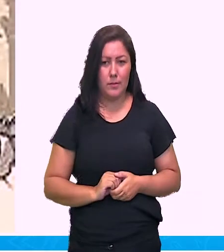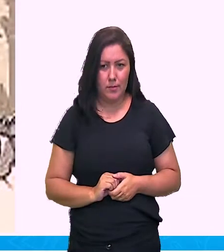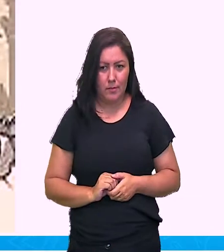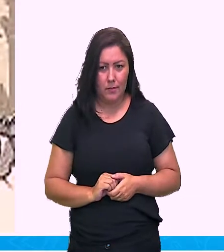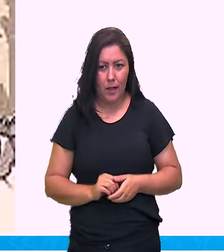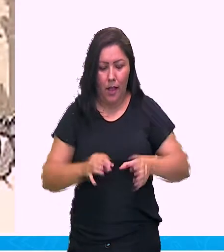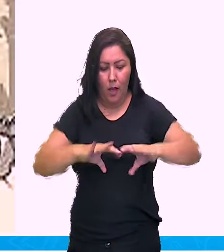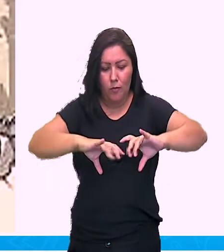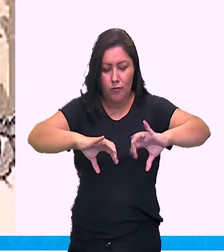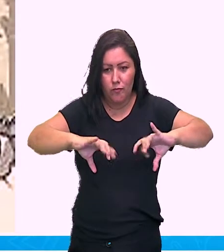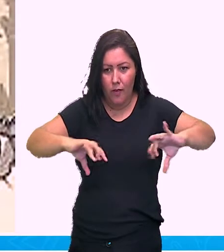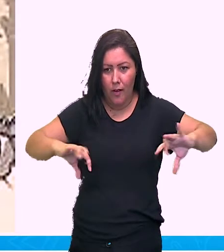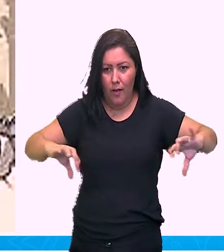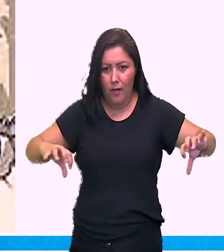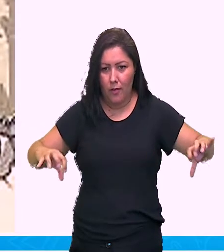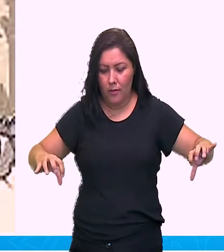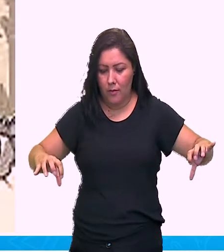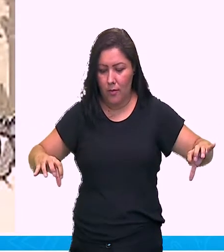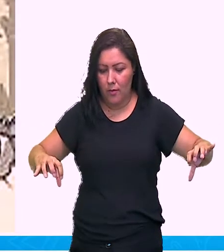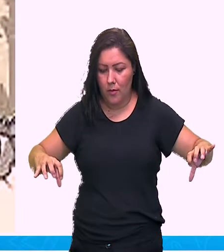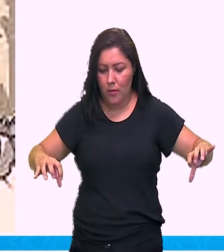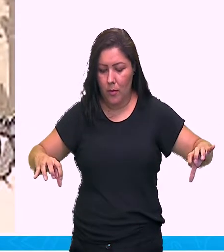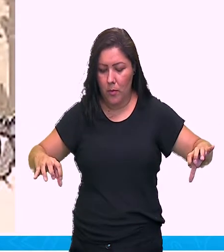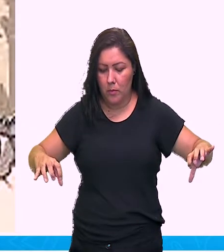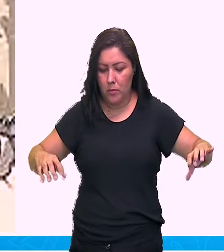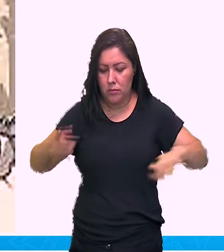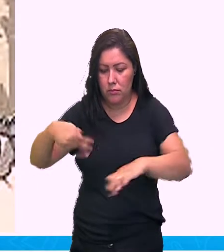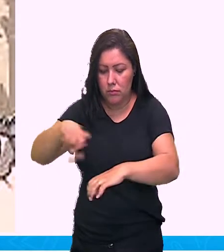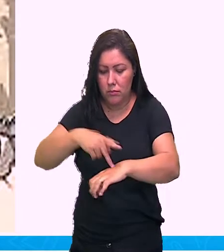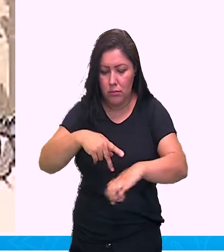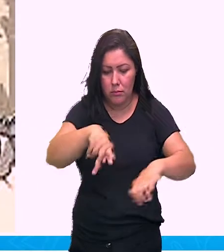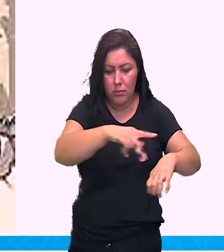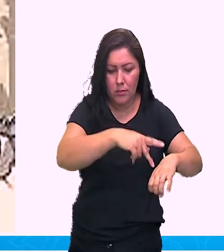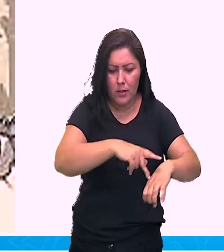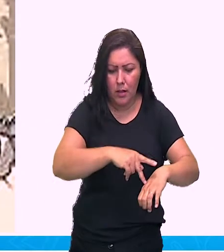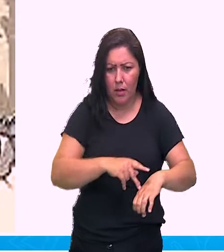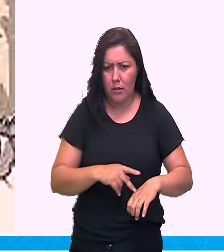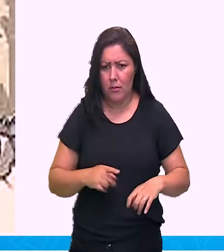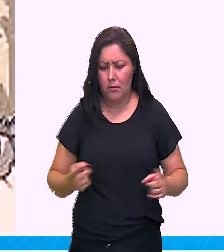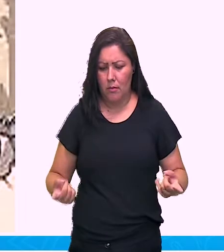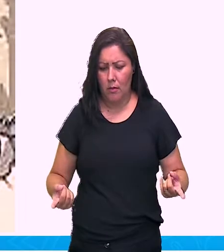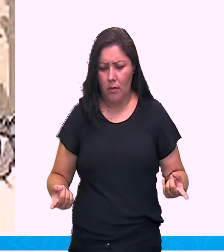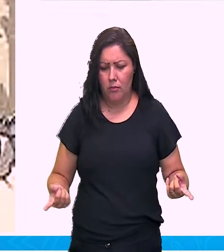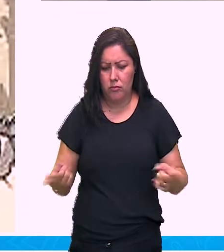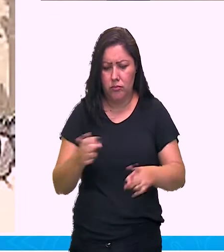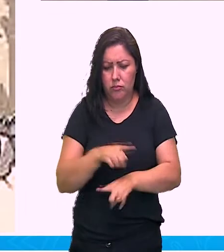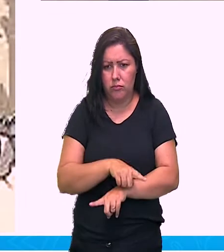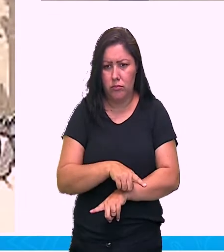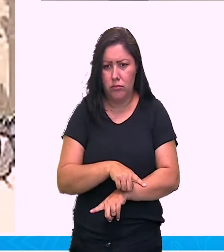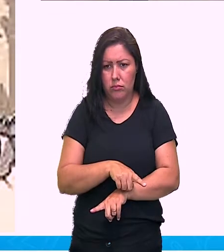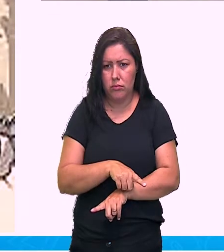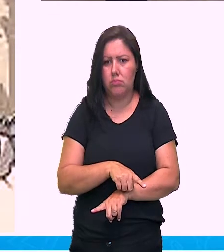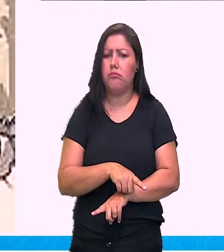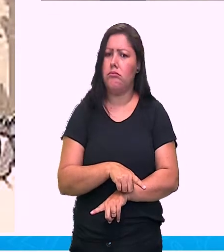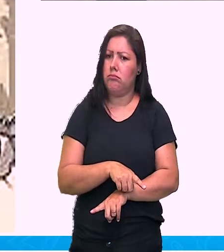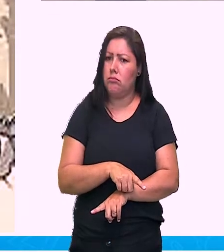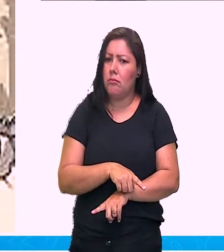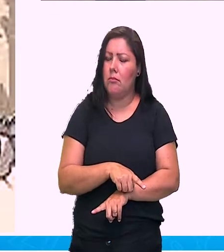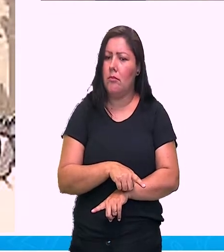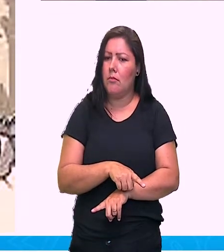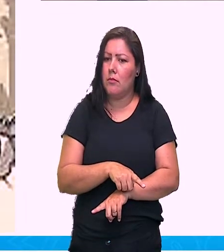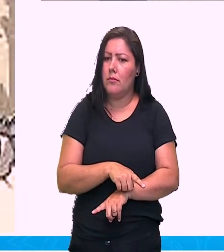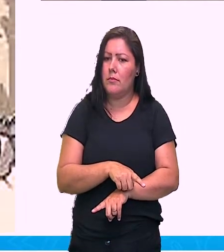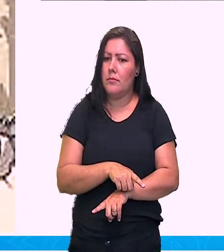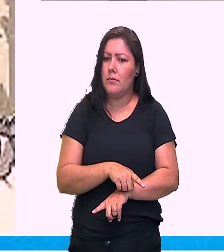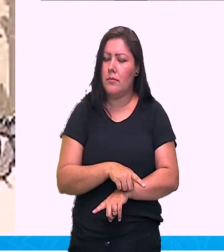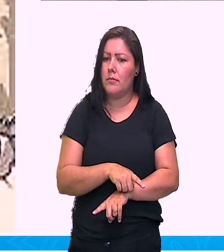falar o seguinte: Eliane, está errado. Olha aqui, Estados Unidos